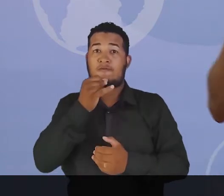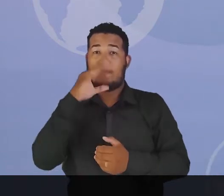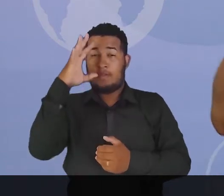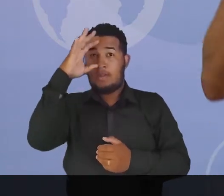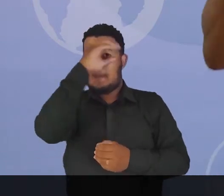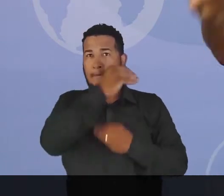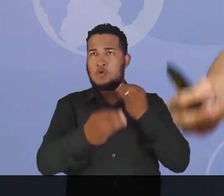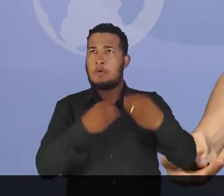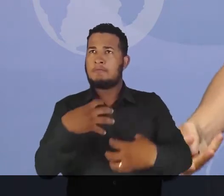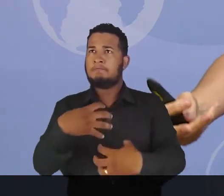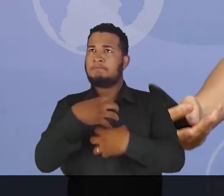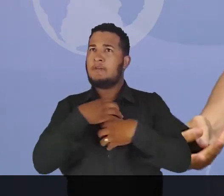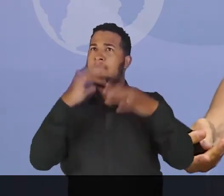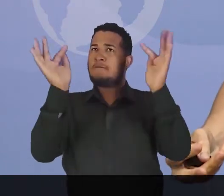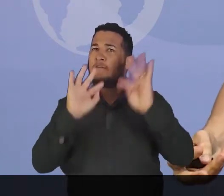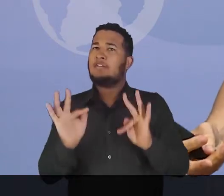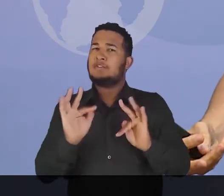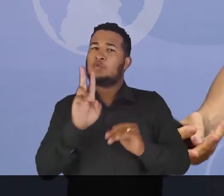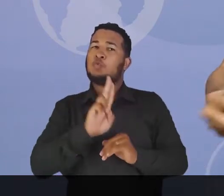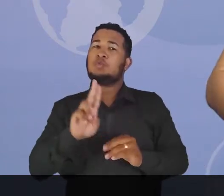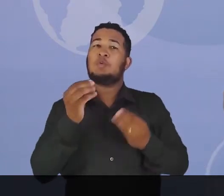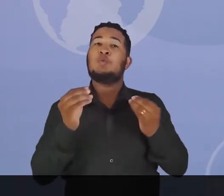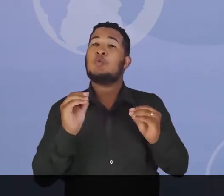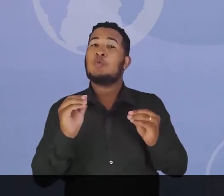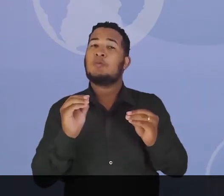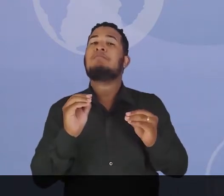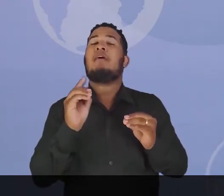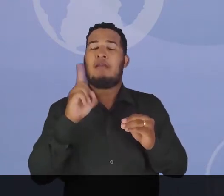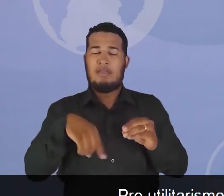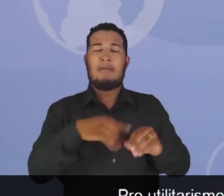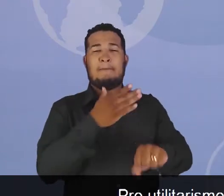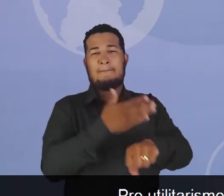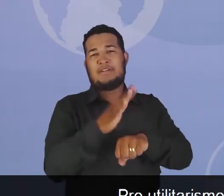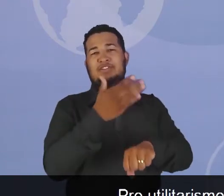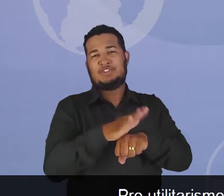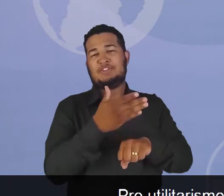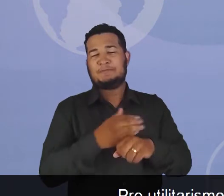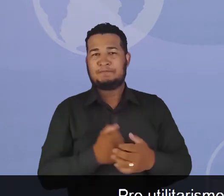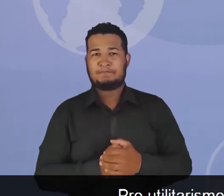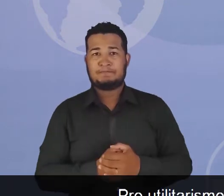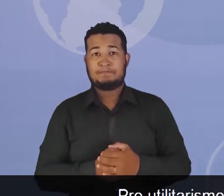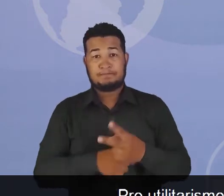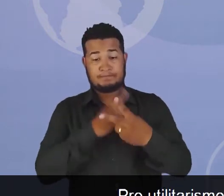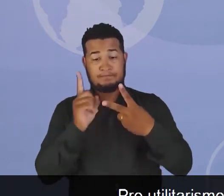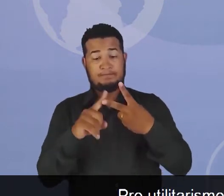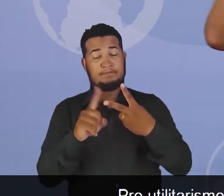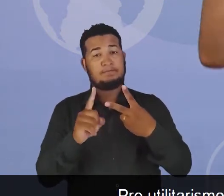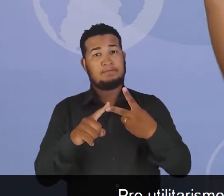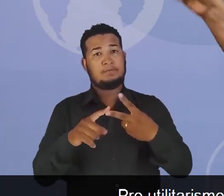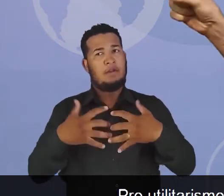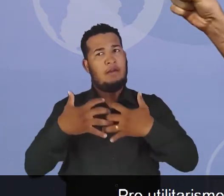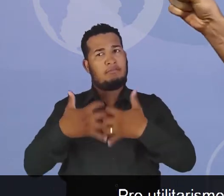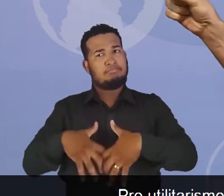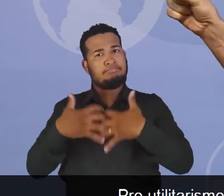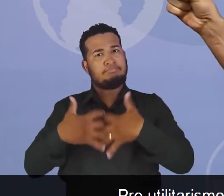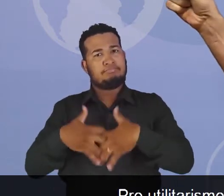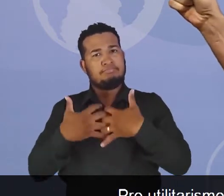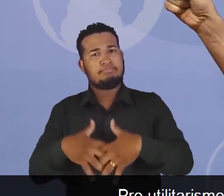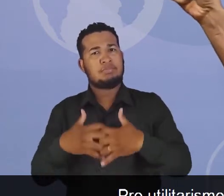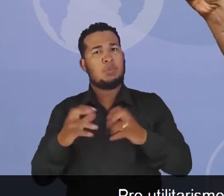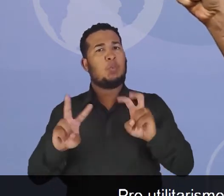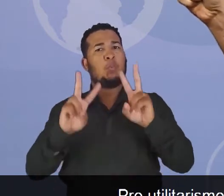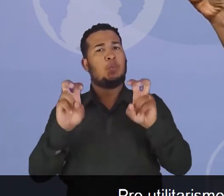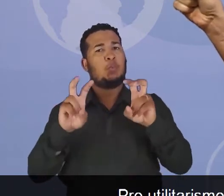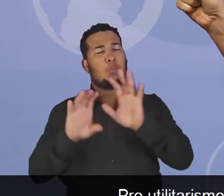feliz praticando a virtude. Para o utilitarismo, o raciocínio do que